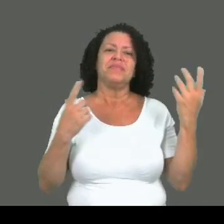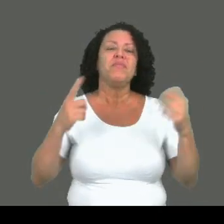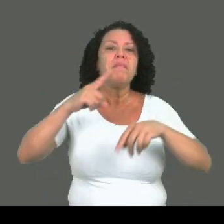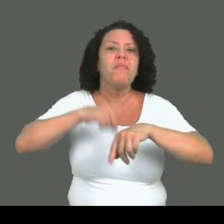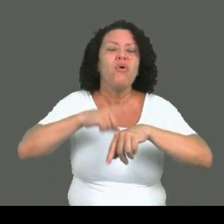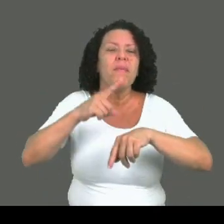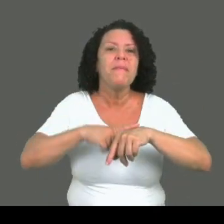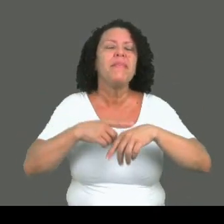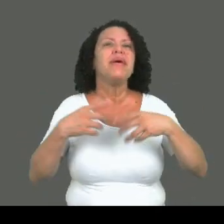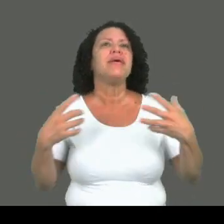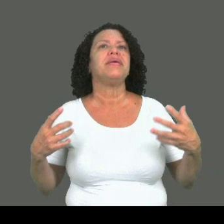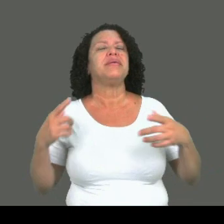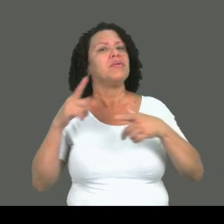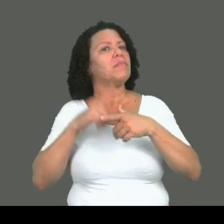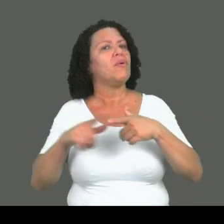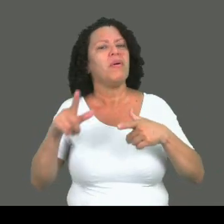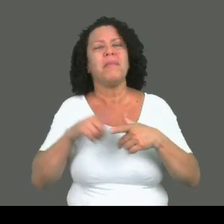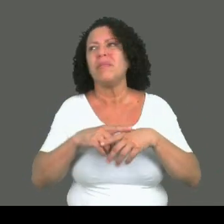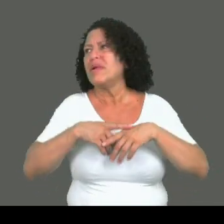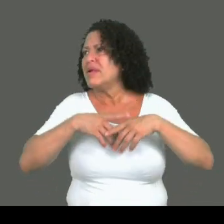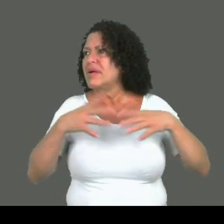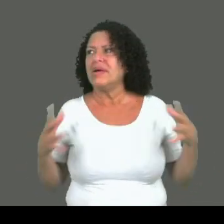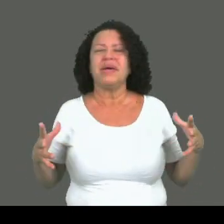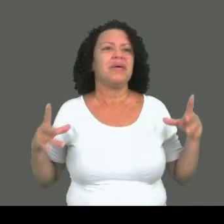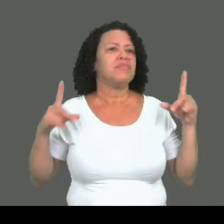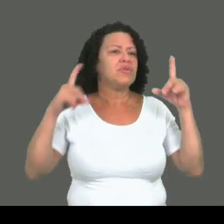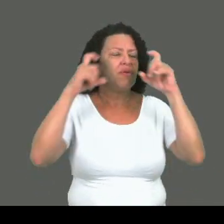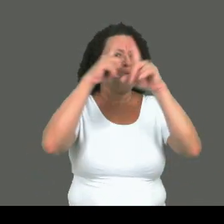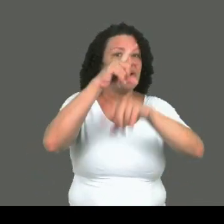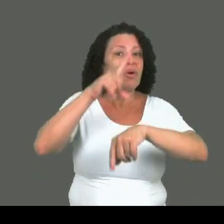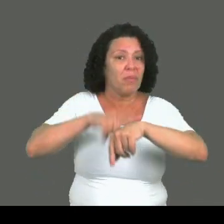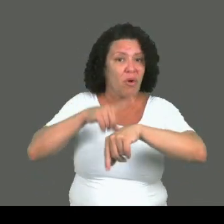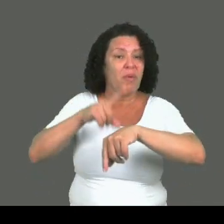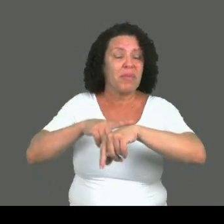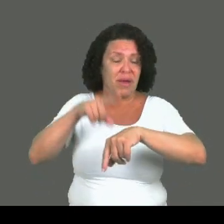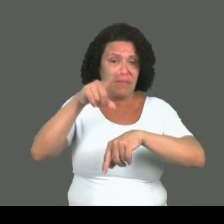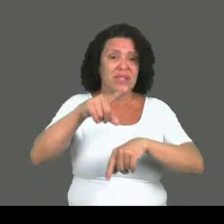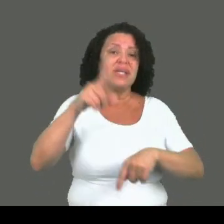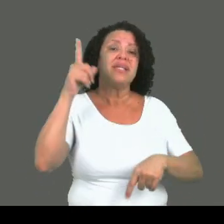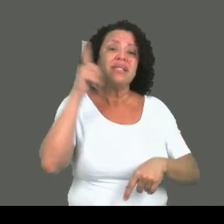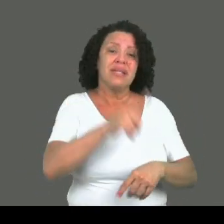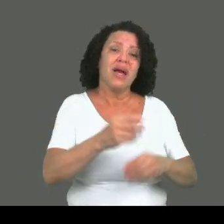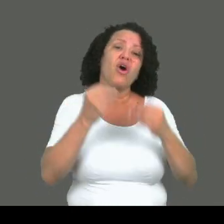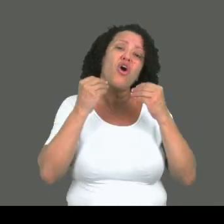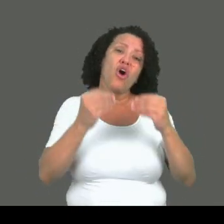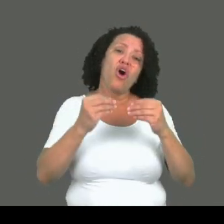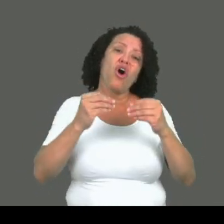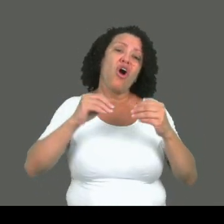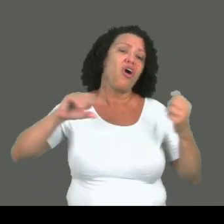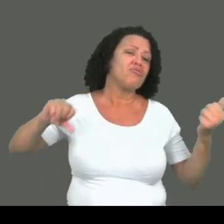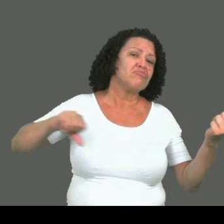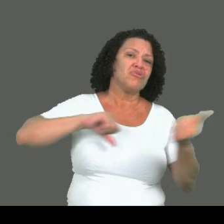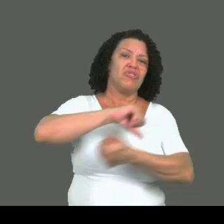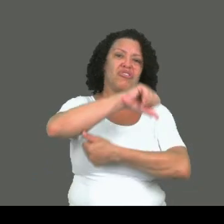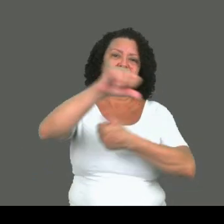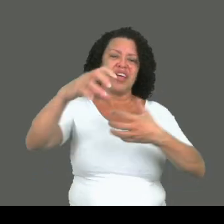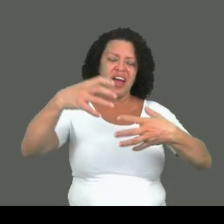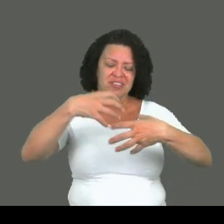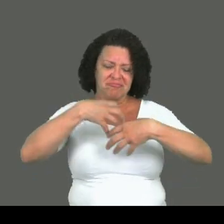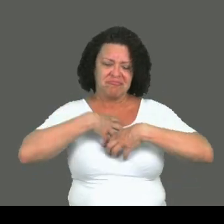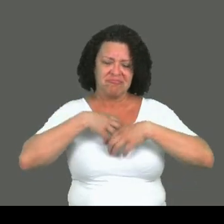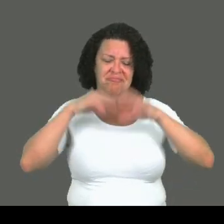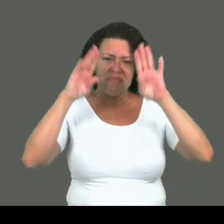momento, o problema que a gente esteja vivenciando nesse momento, a gente tem como buscar uma interiorização e